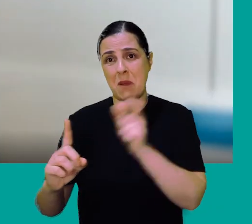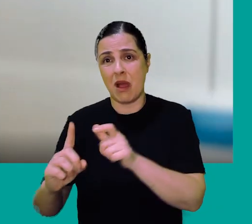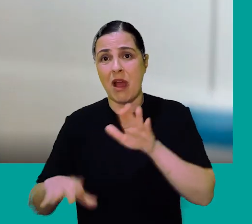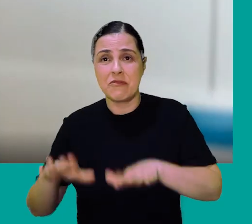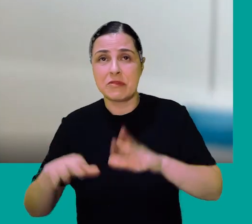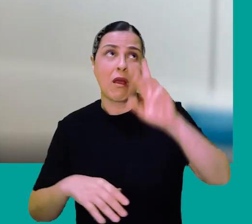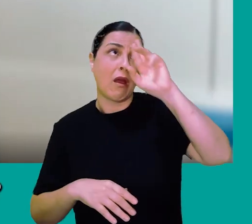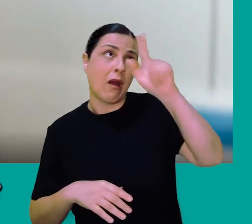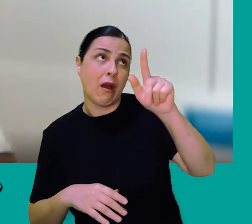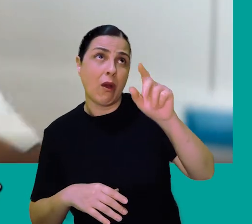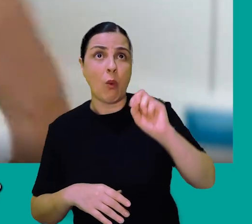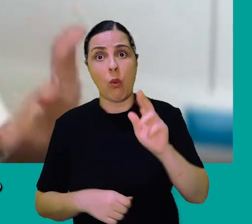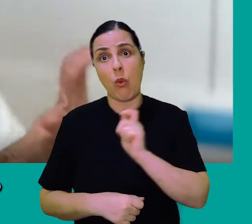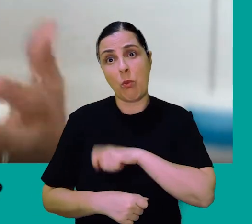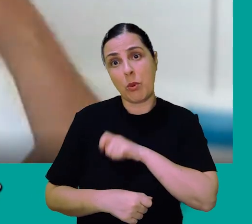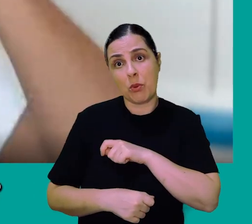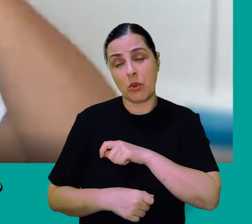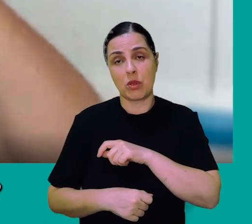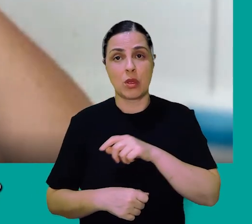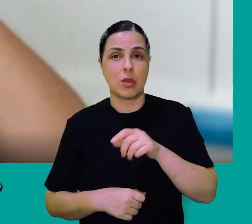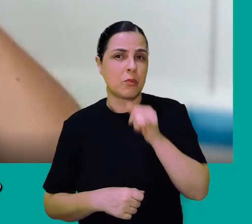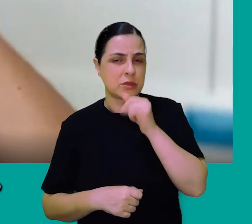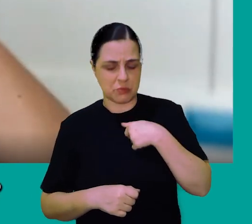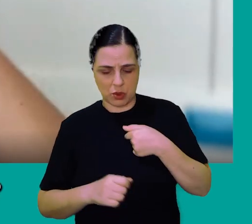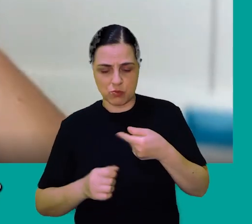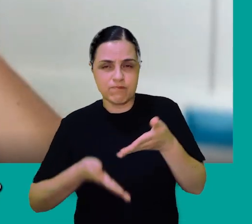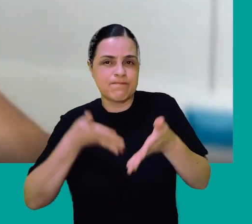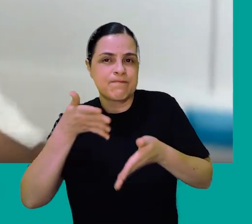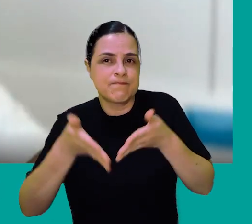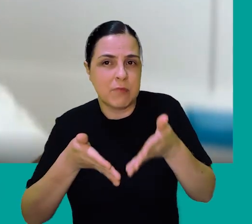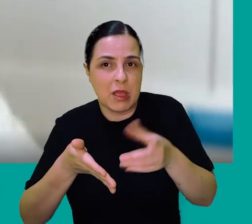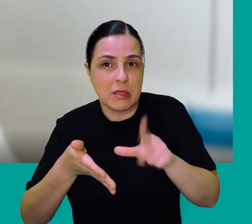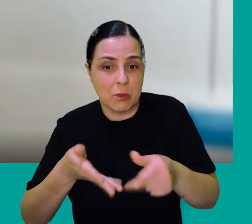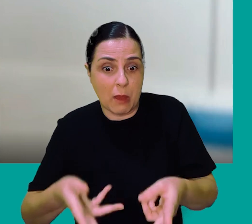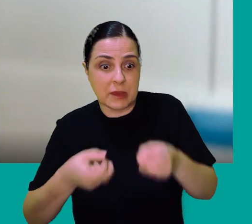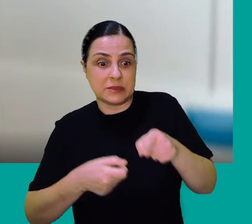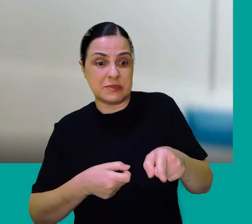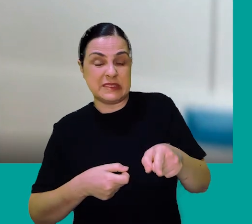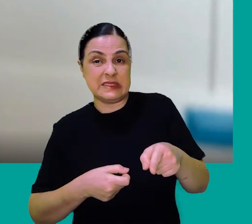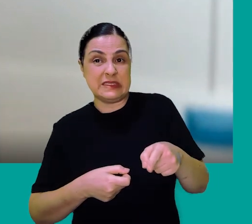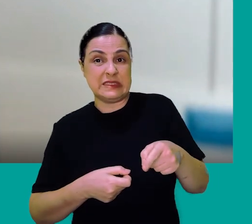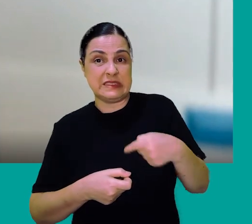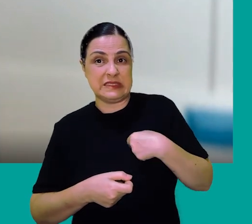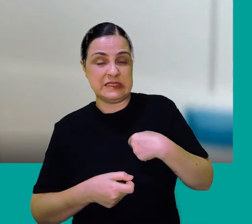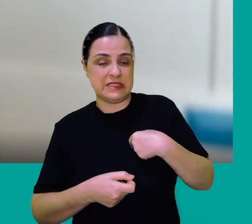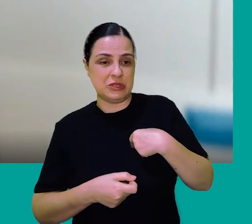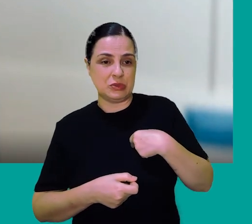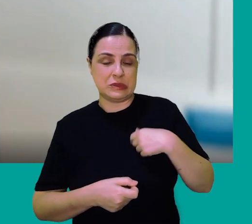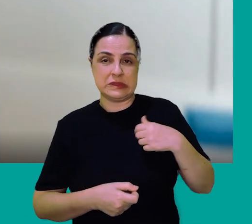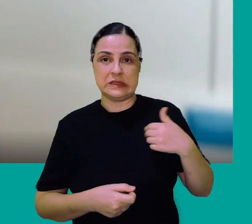sem querer ou não querer, ou tipo, falei e percebi o mal-estar, sabe? Tipo, tô pensando aqui como é